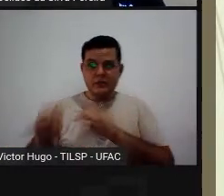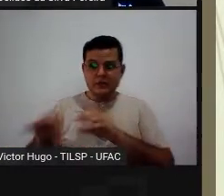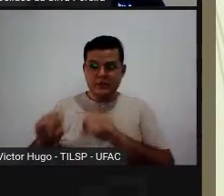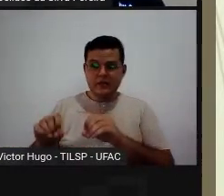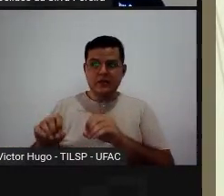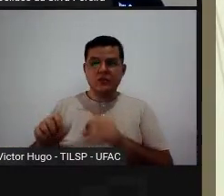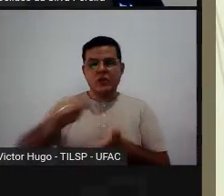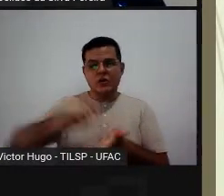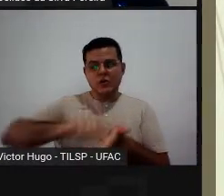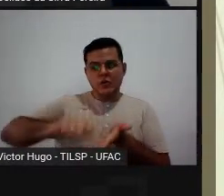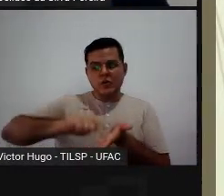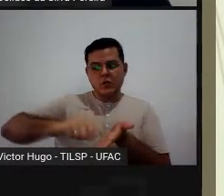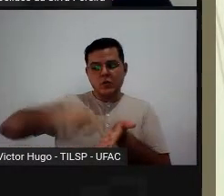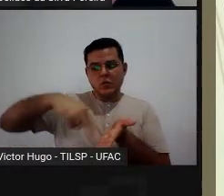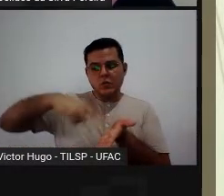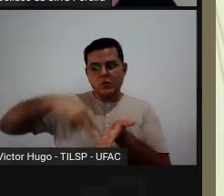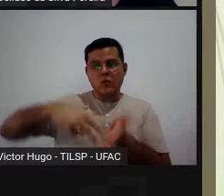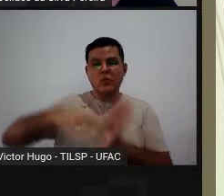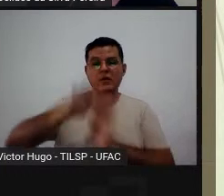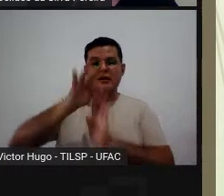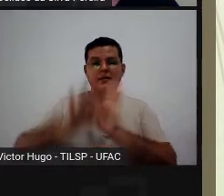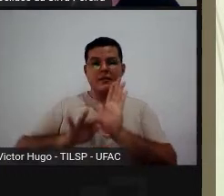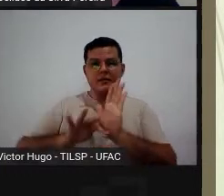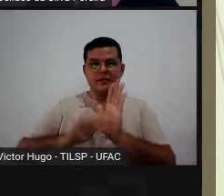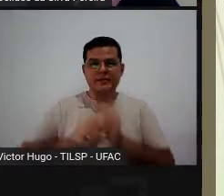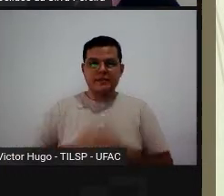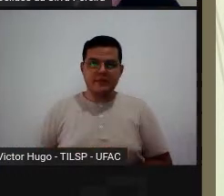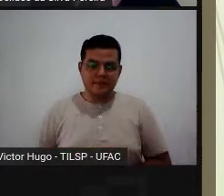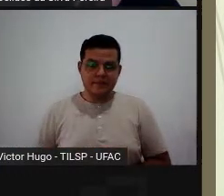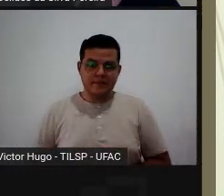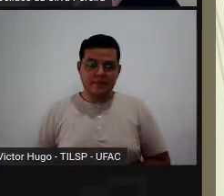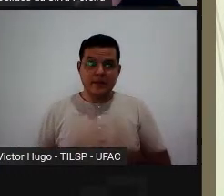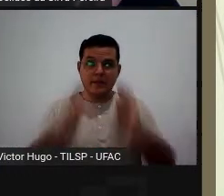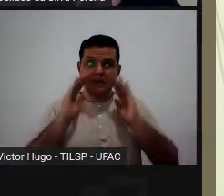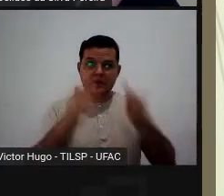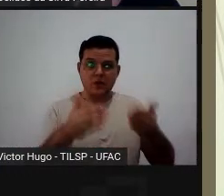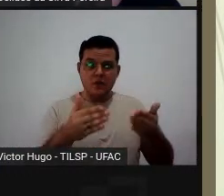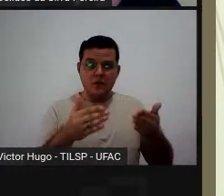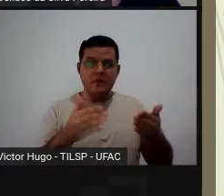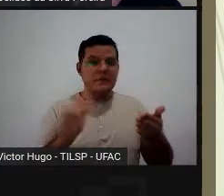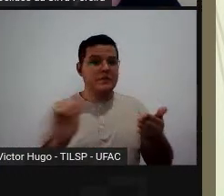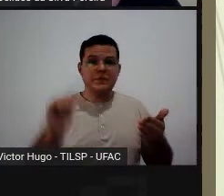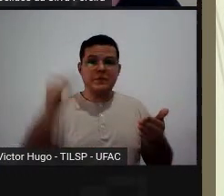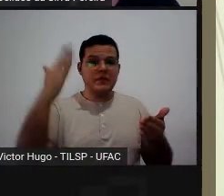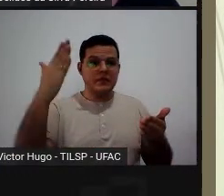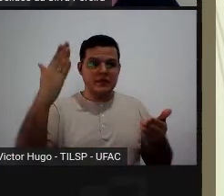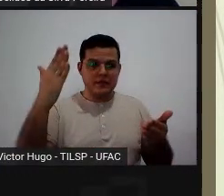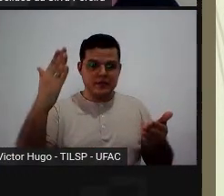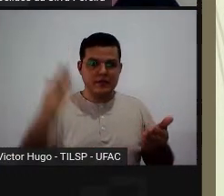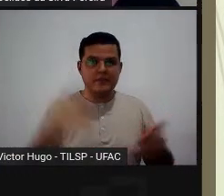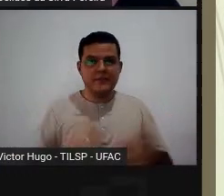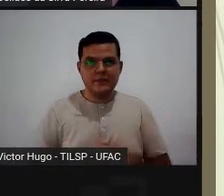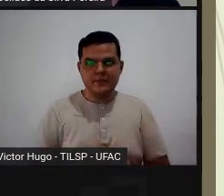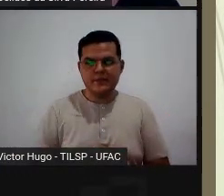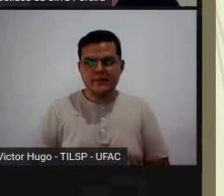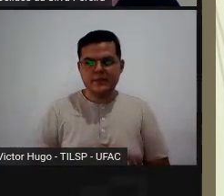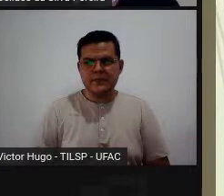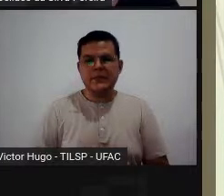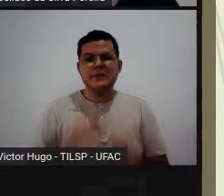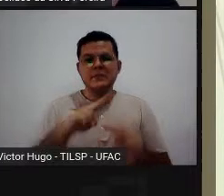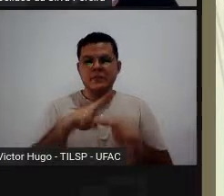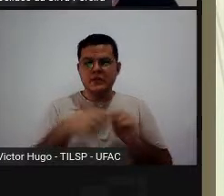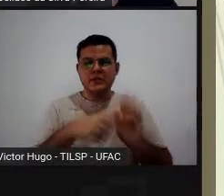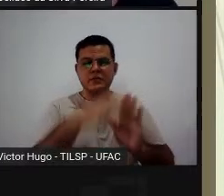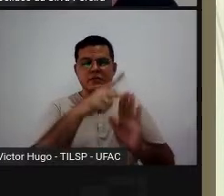há uma preocupação maior em relação a isso. Portanto, os planos de curso da década de